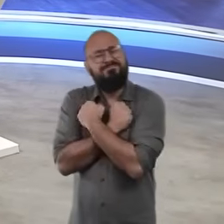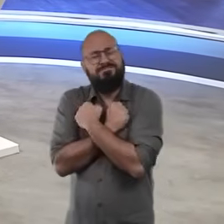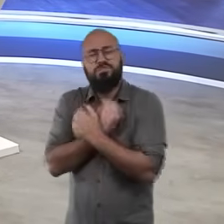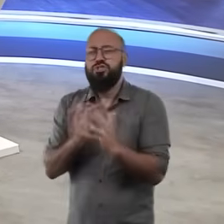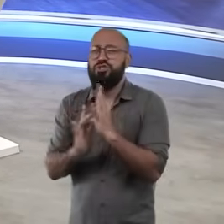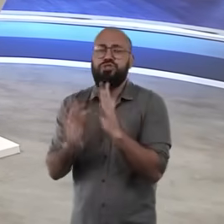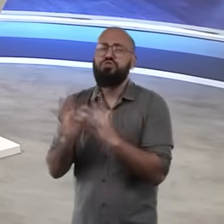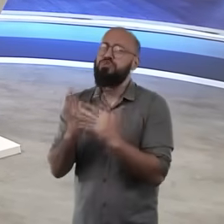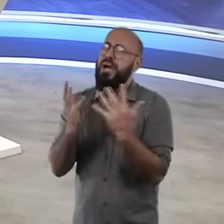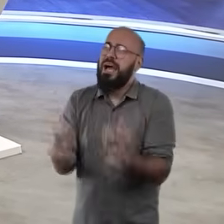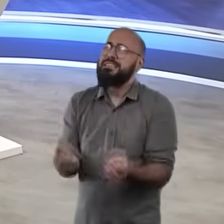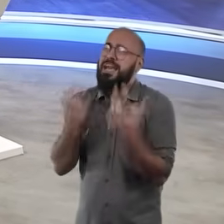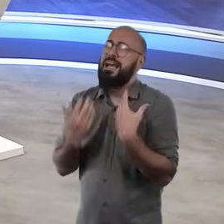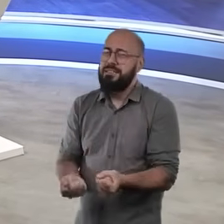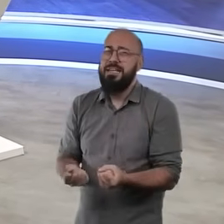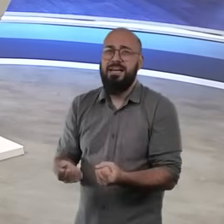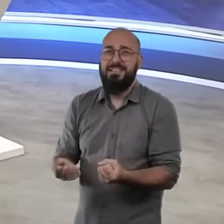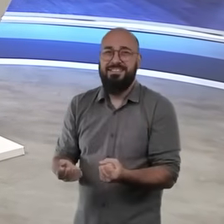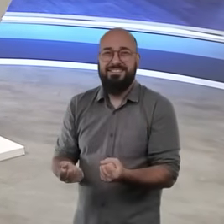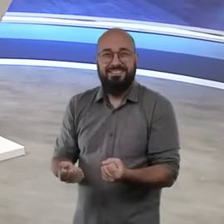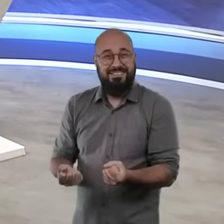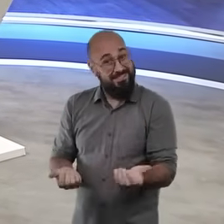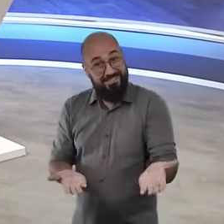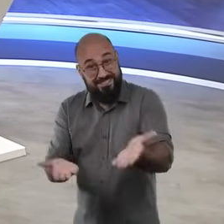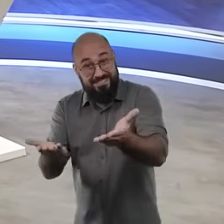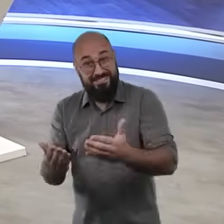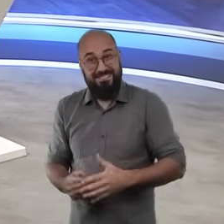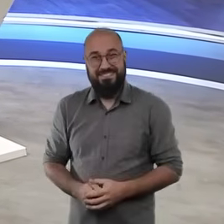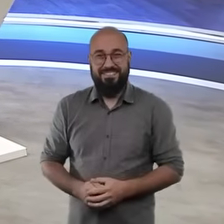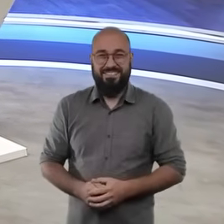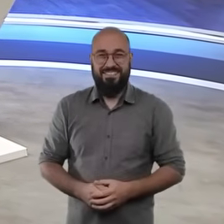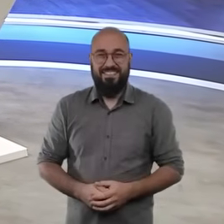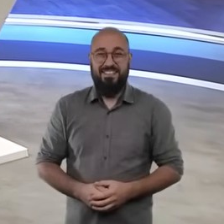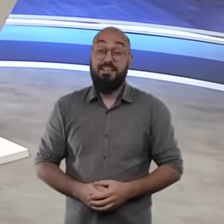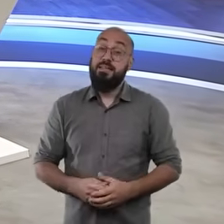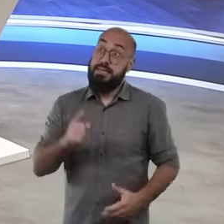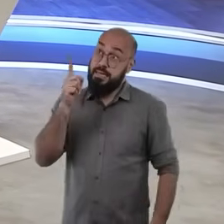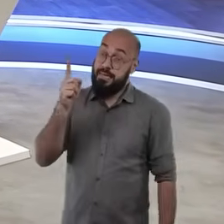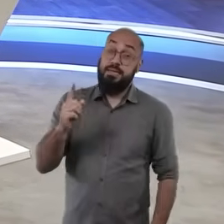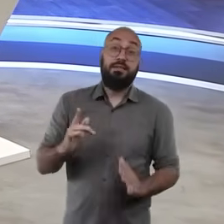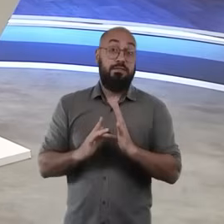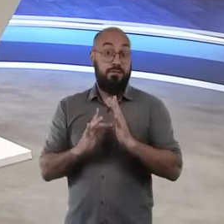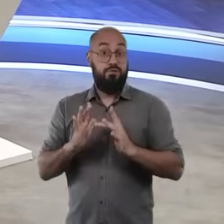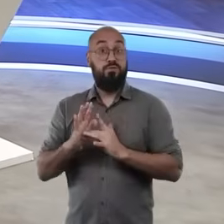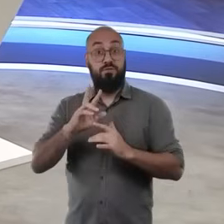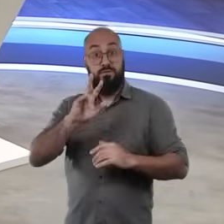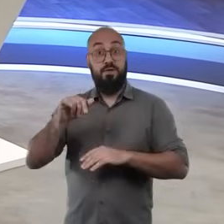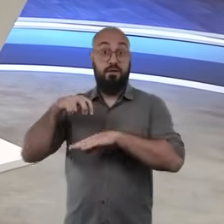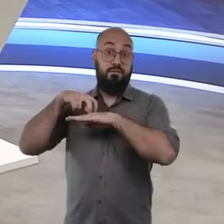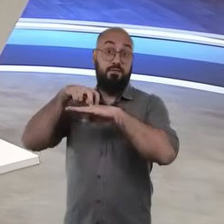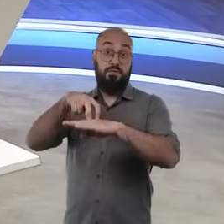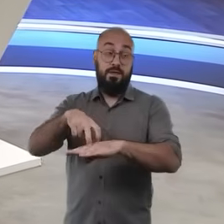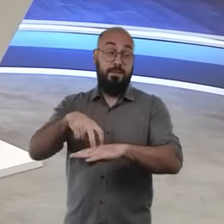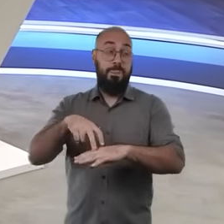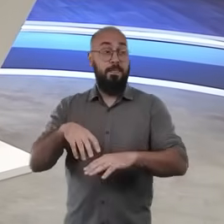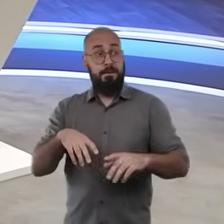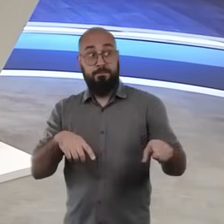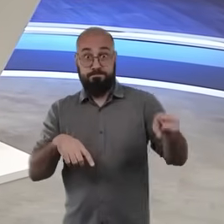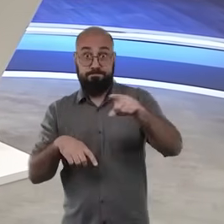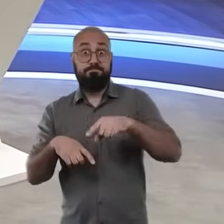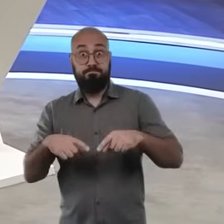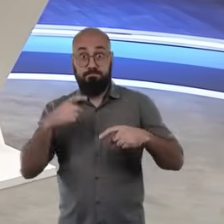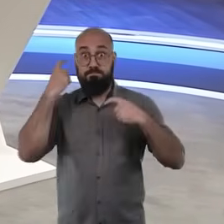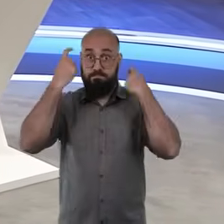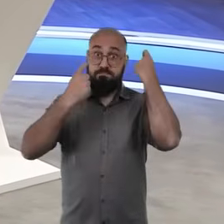Como ele vai voltar, é uma questão que muitas pessoas têm como preocupação. E eu